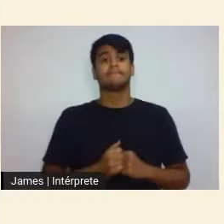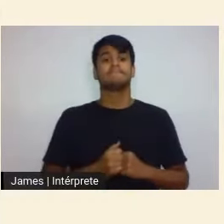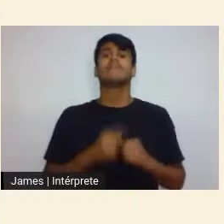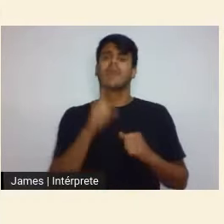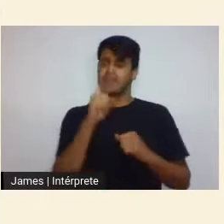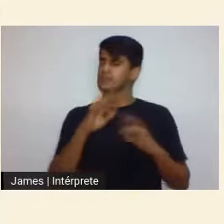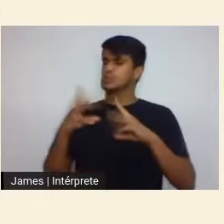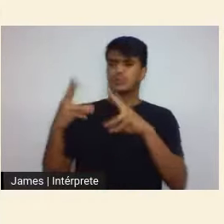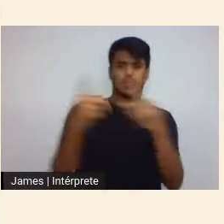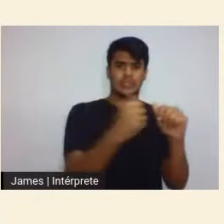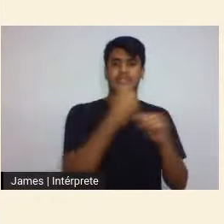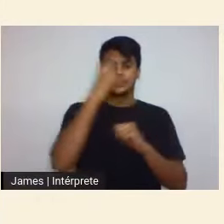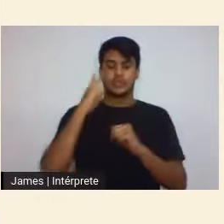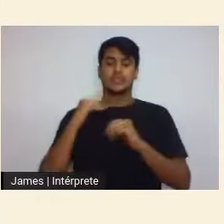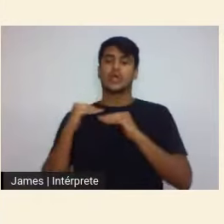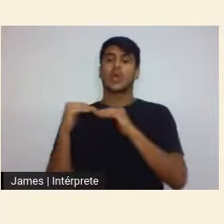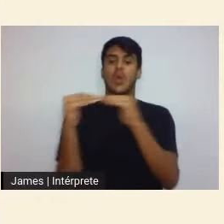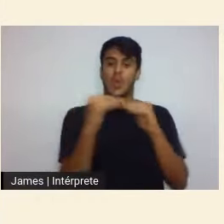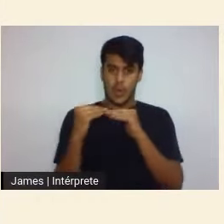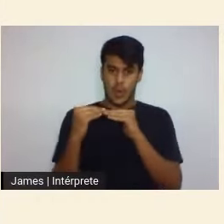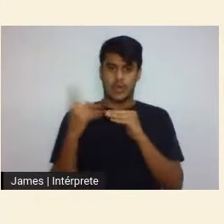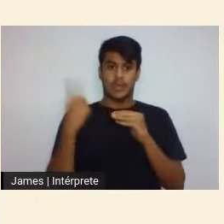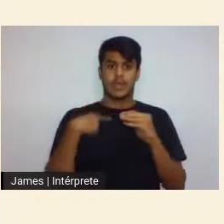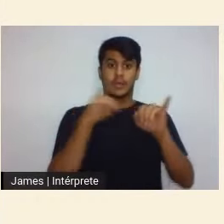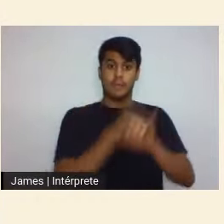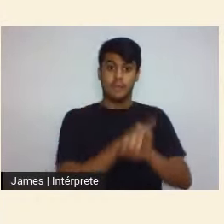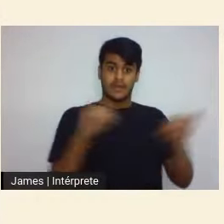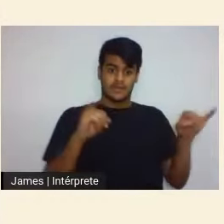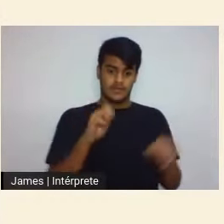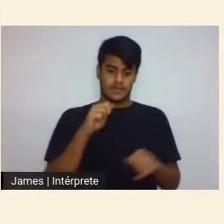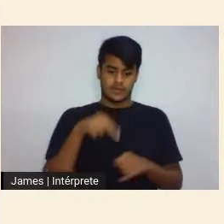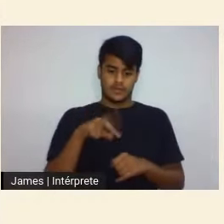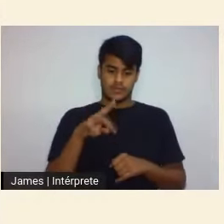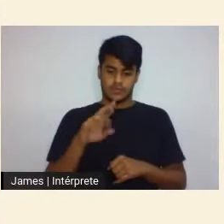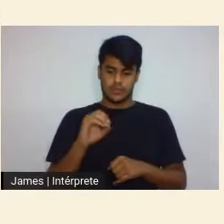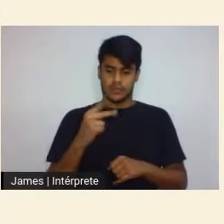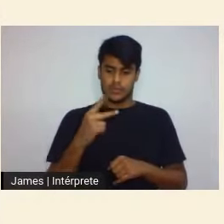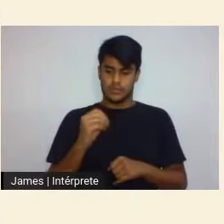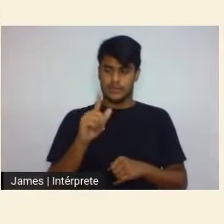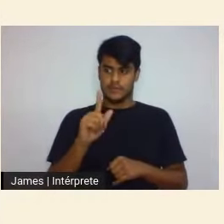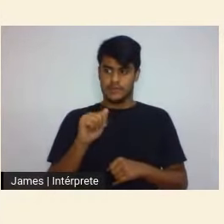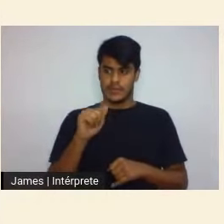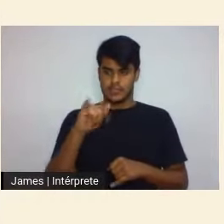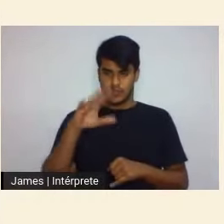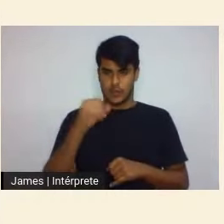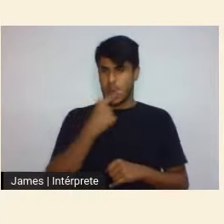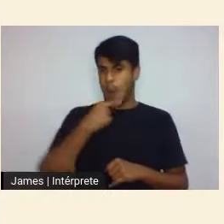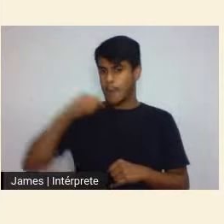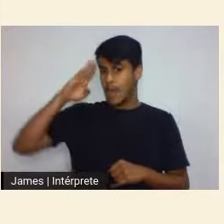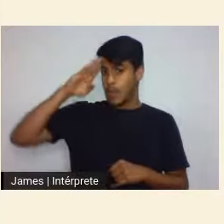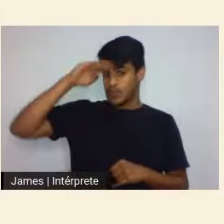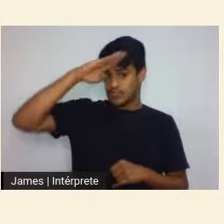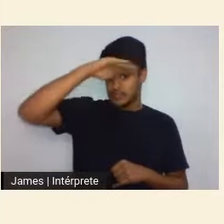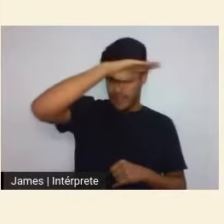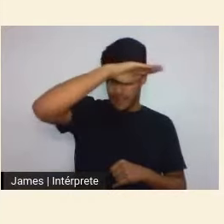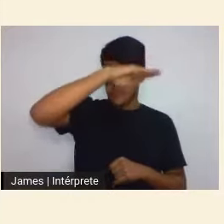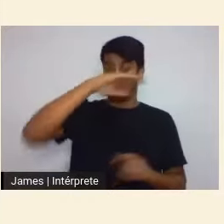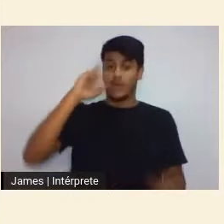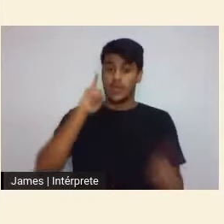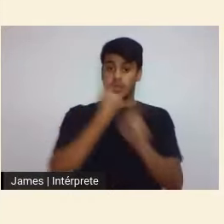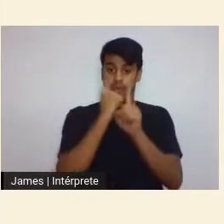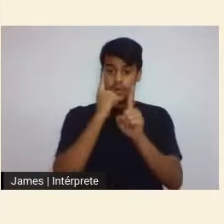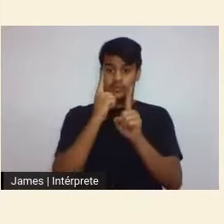a opinião de que o Manifesto Antropofágico de Oswald de Andrade, de 28, encontrou seu